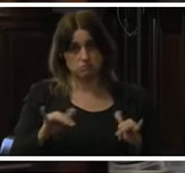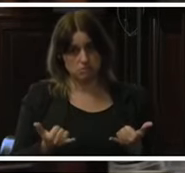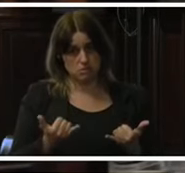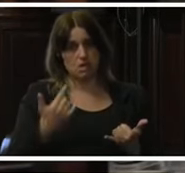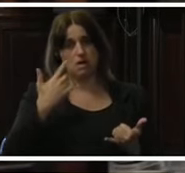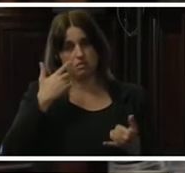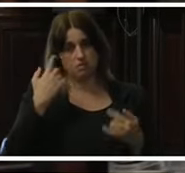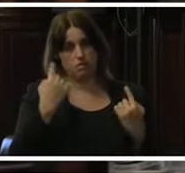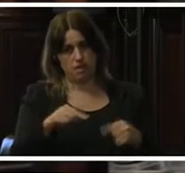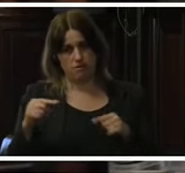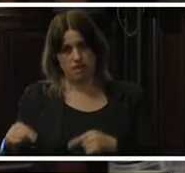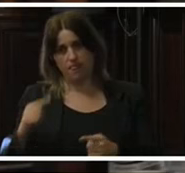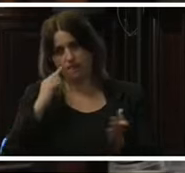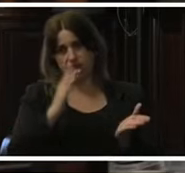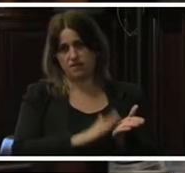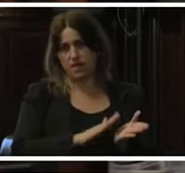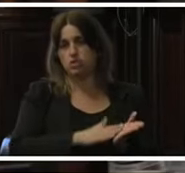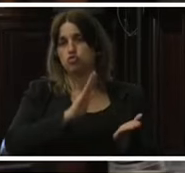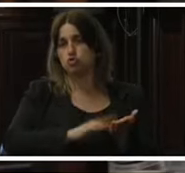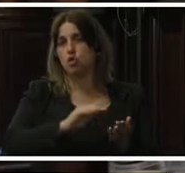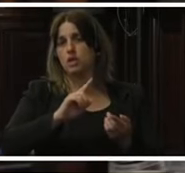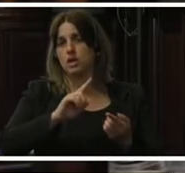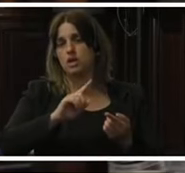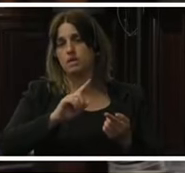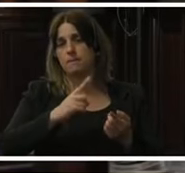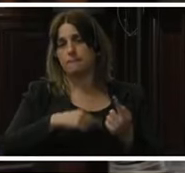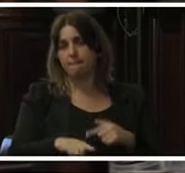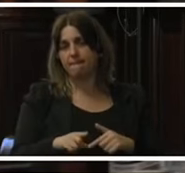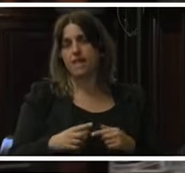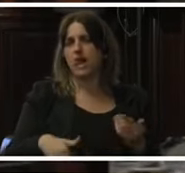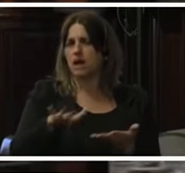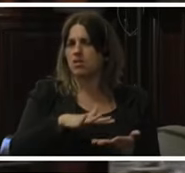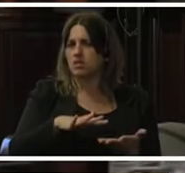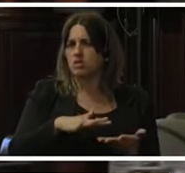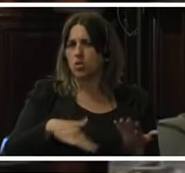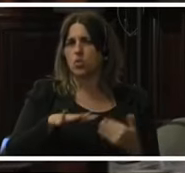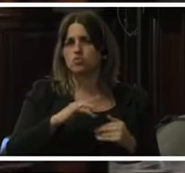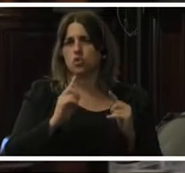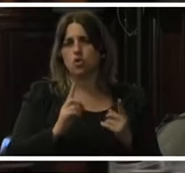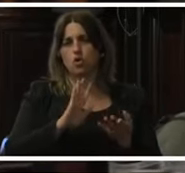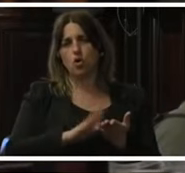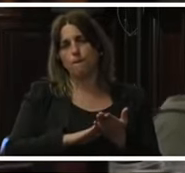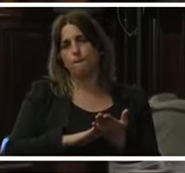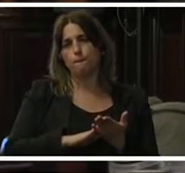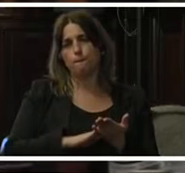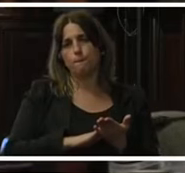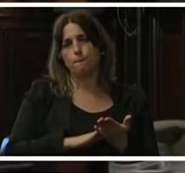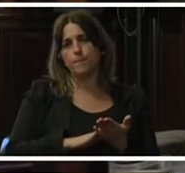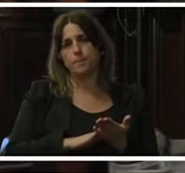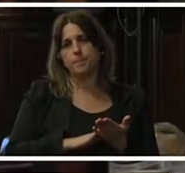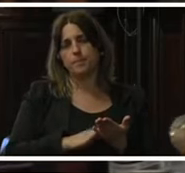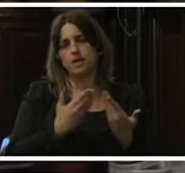à situação das gamelas inclusive com menções ao processo judicial as negligências relacionadas às